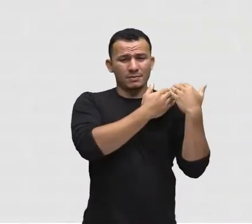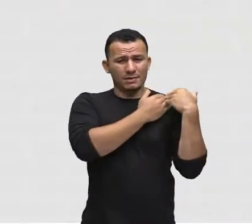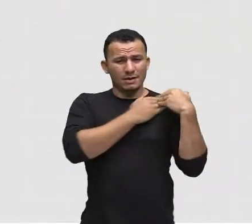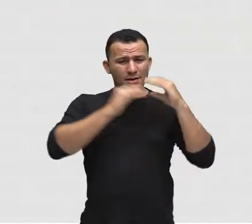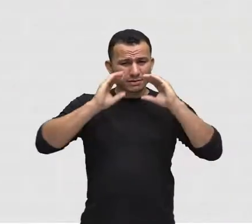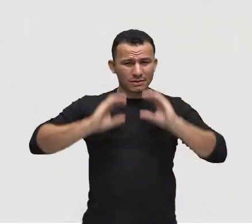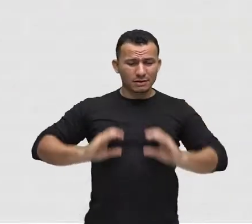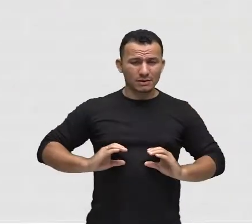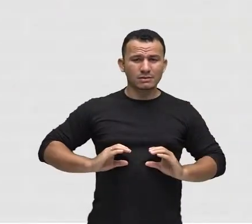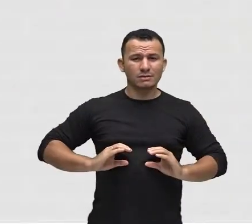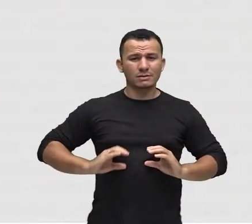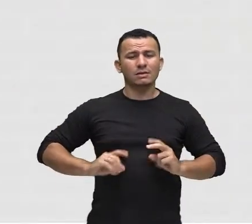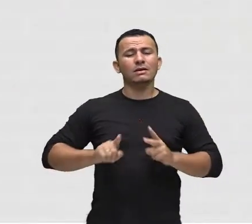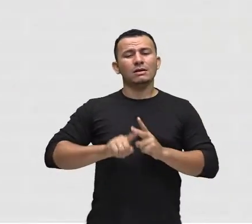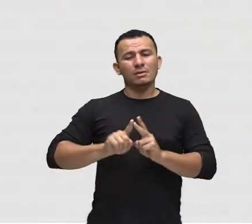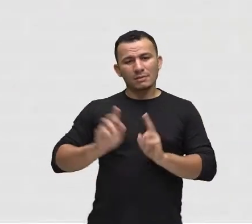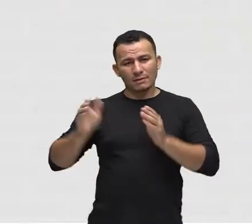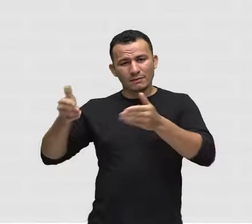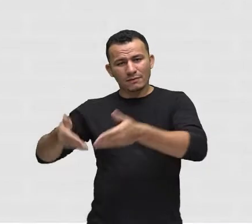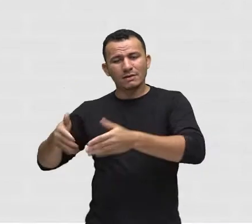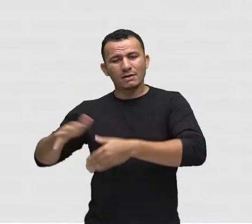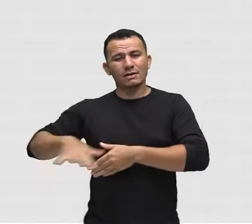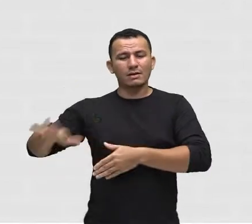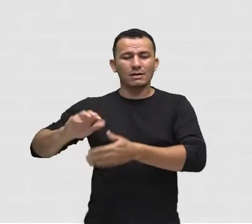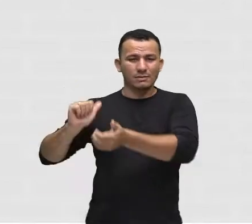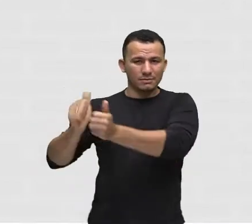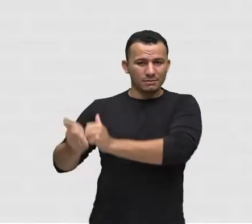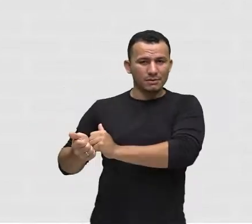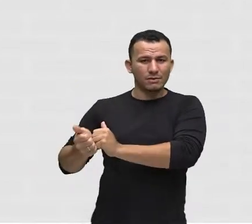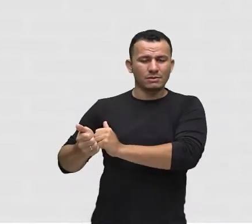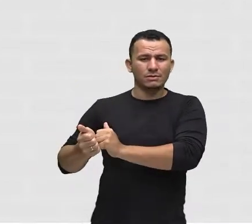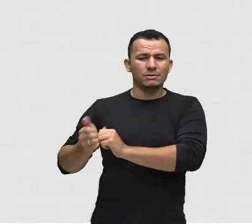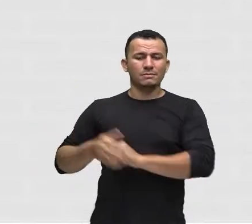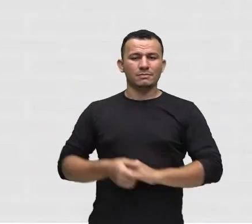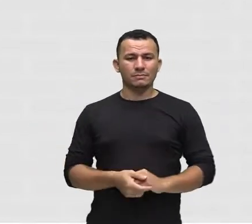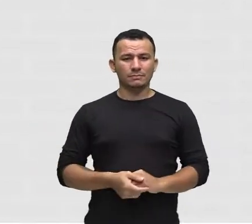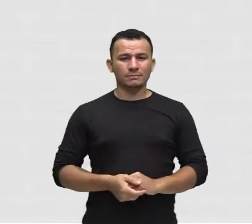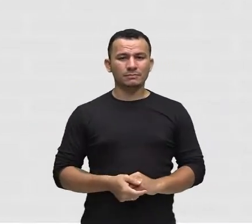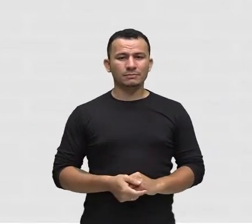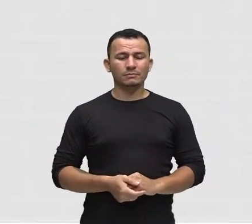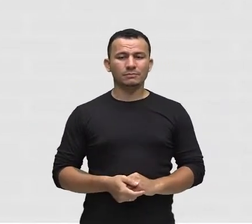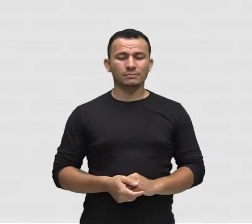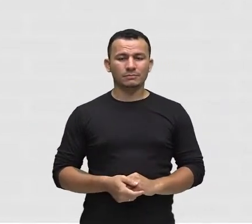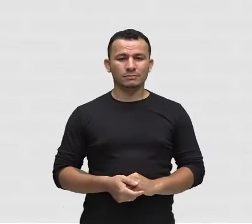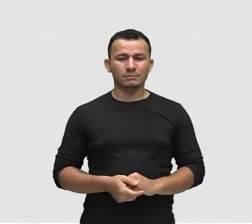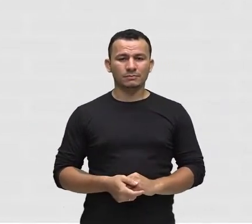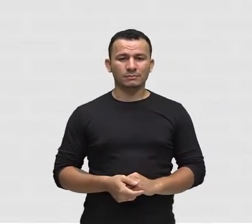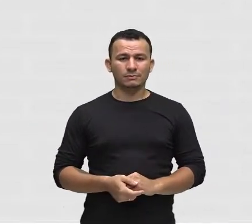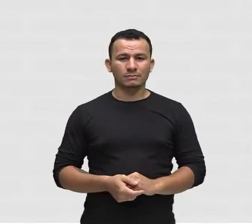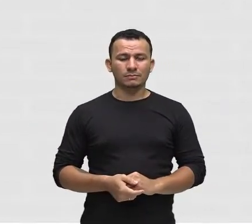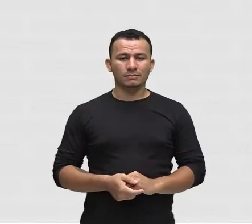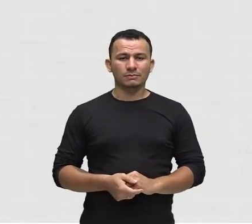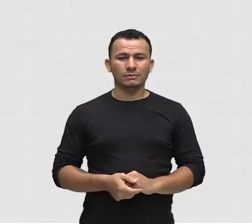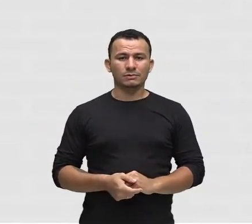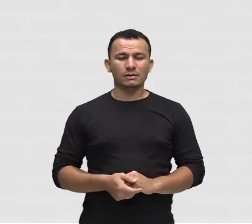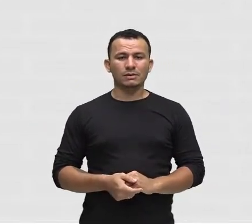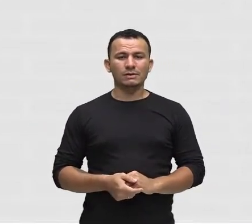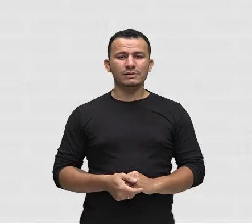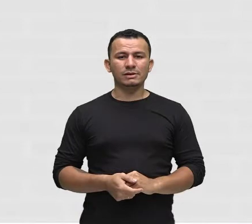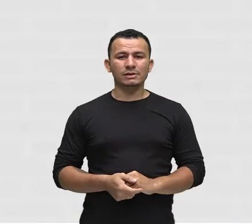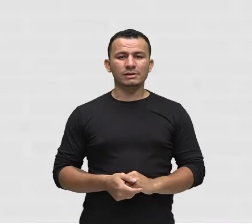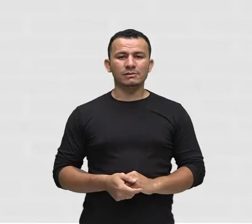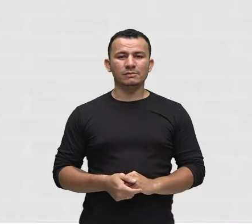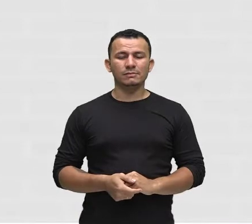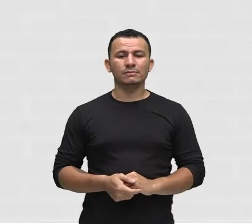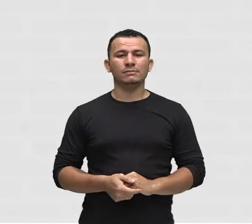cidadania e voltada para o esporte. Mas de que forma também elas se relacionam? Estão correlacionadas? Será